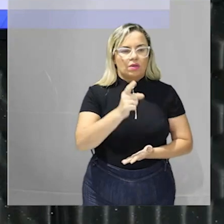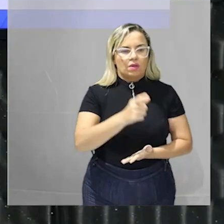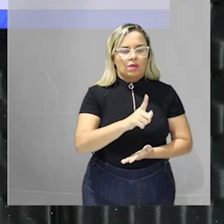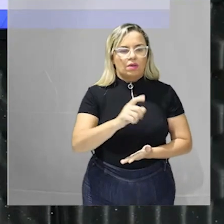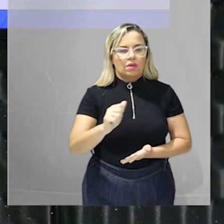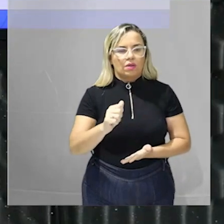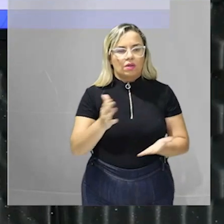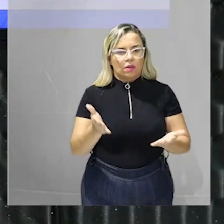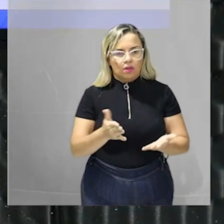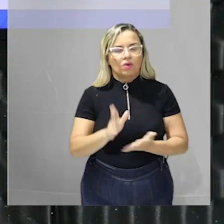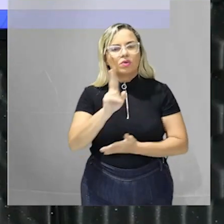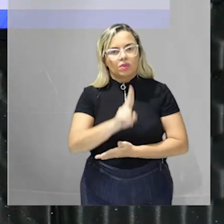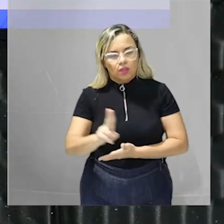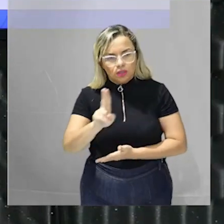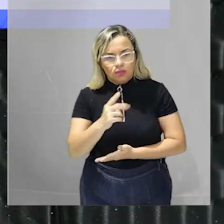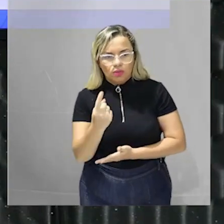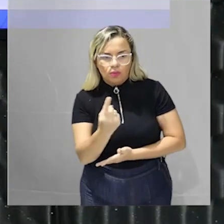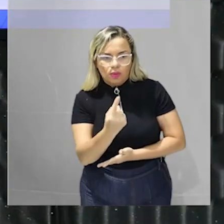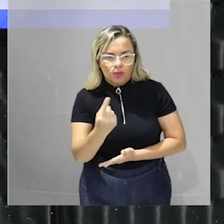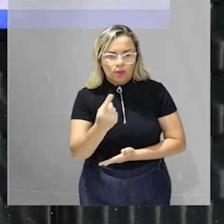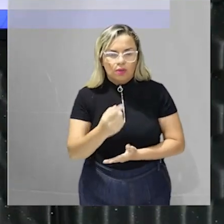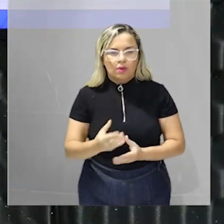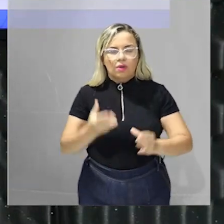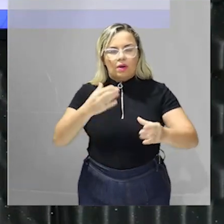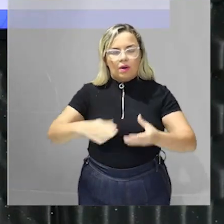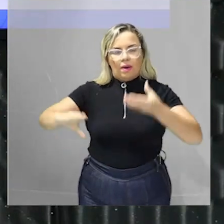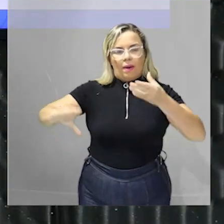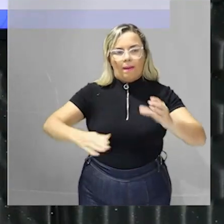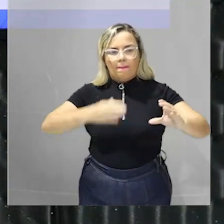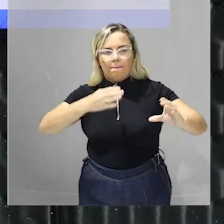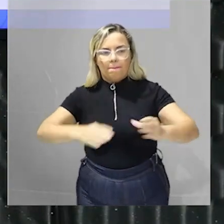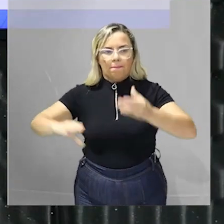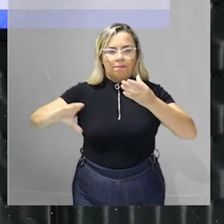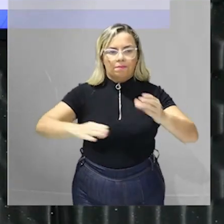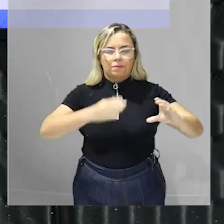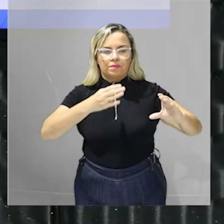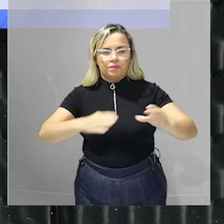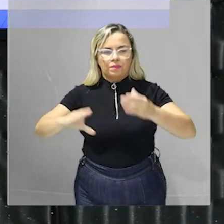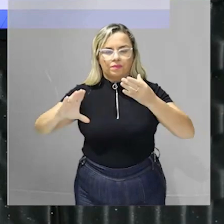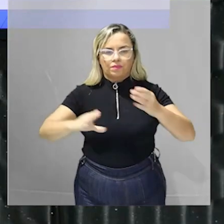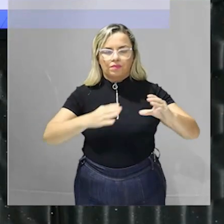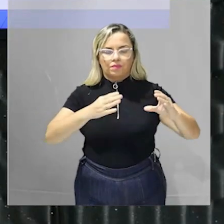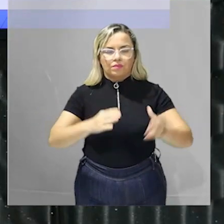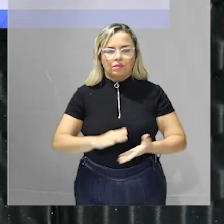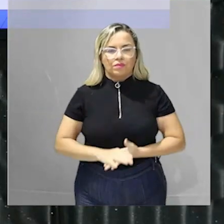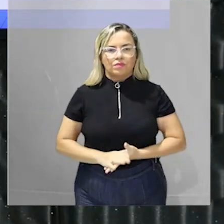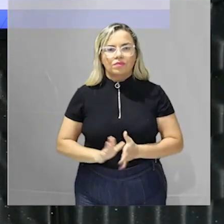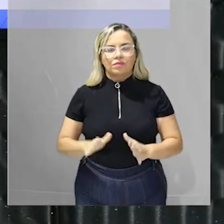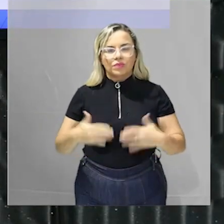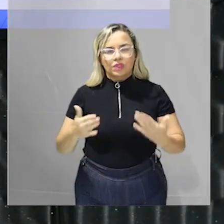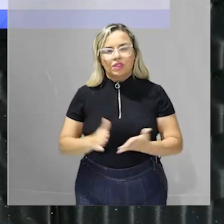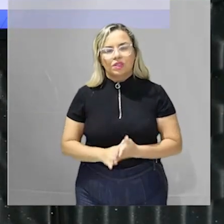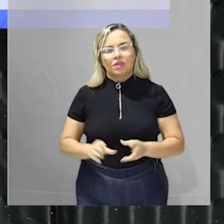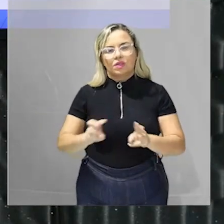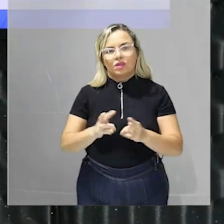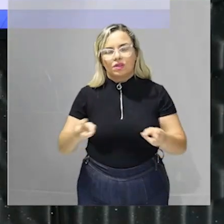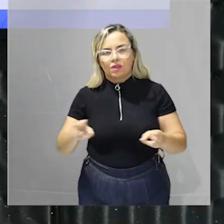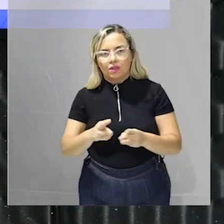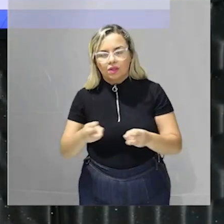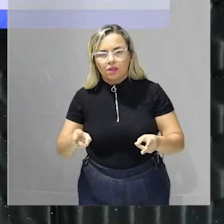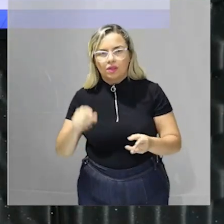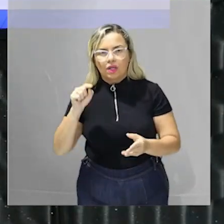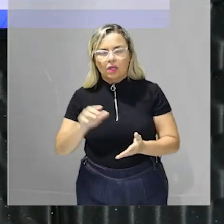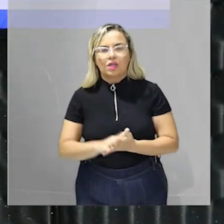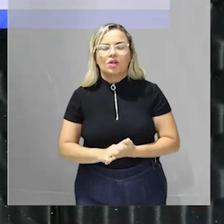cantante. Cantante é cantor ou cantora, né? Tem até uma música daquela série que eu já falei para vocês assistirem, que é